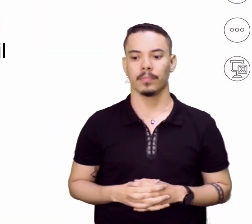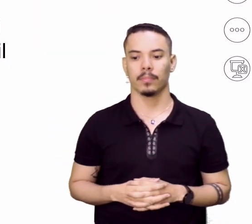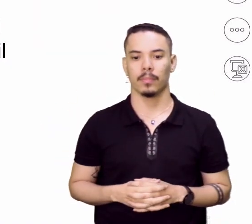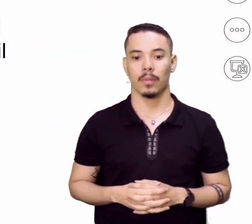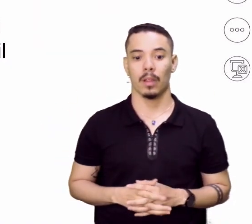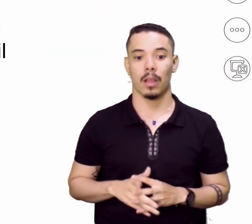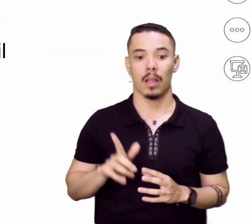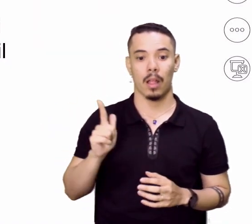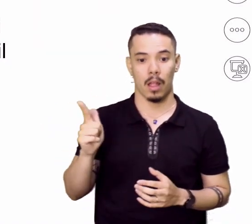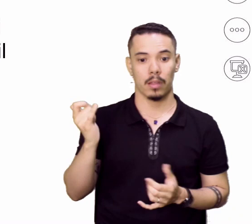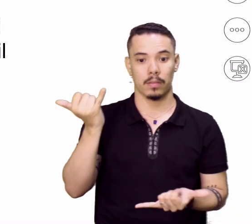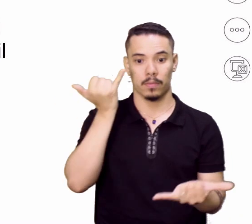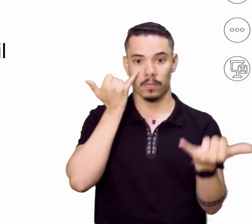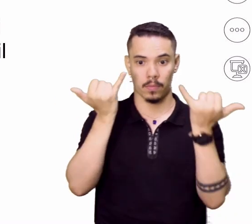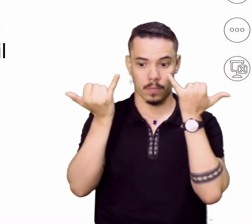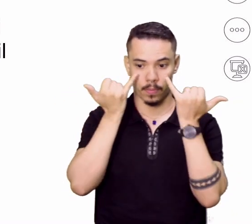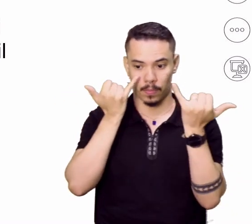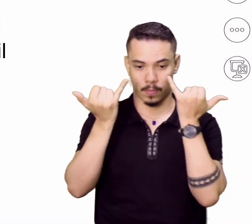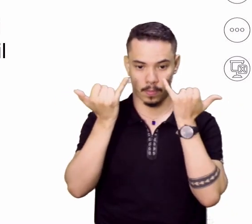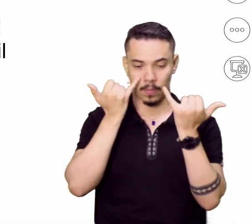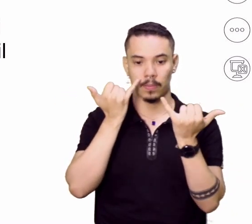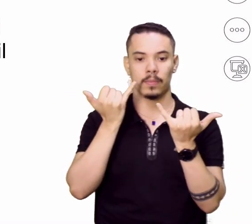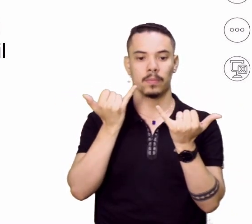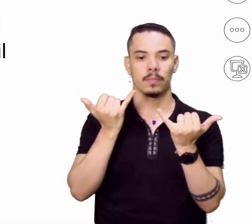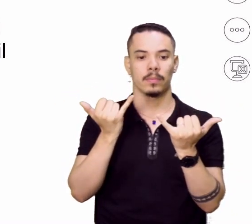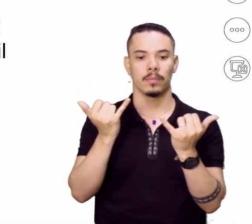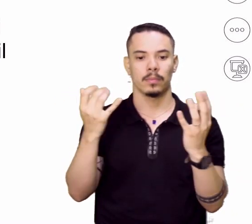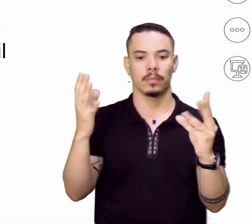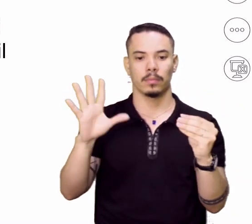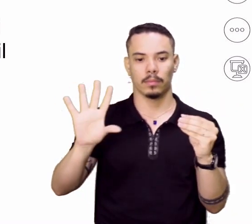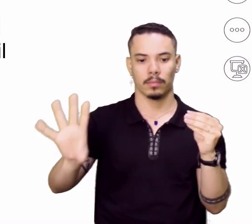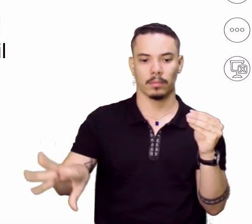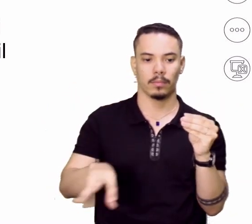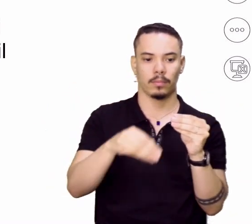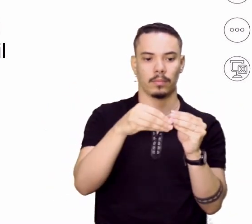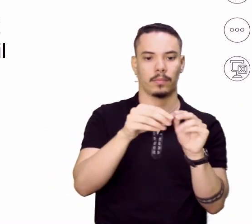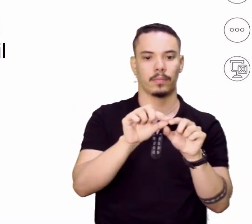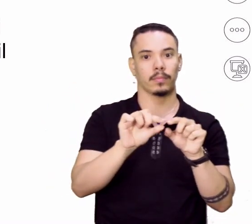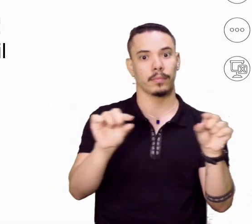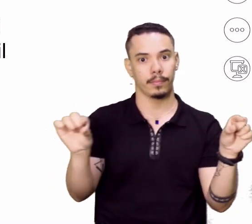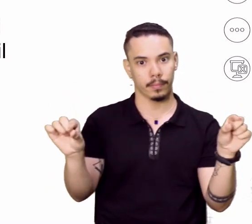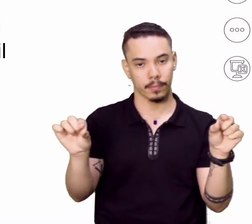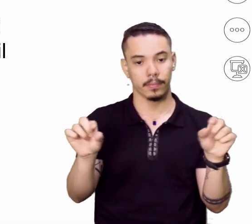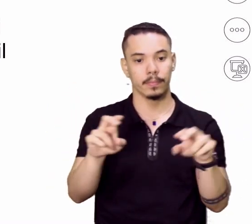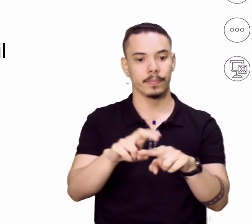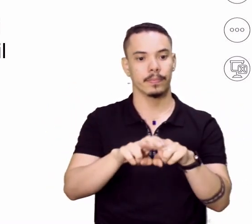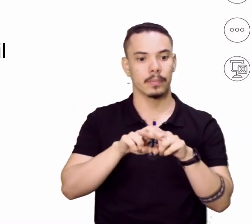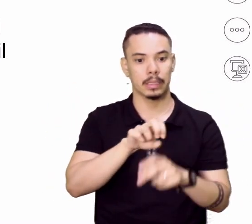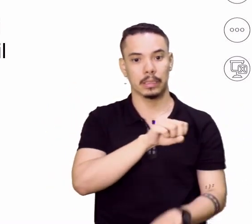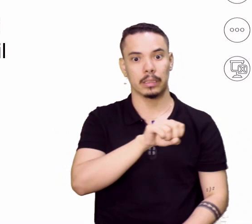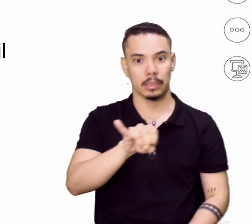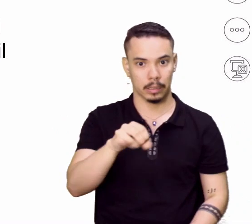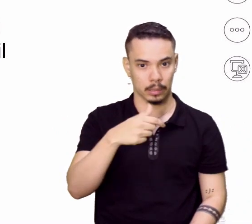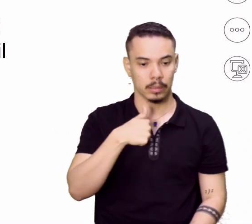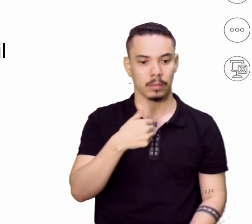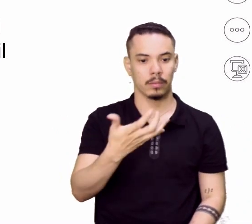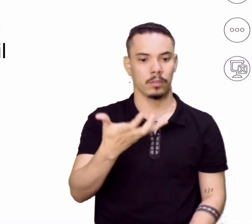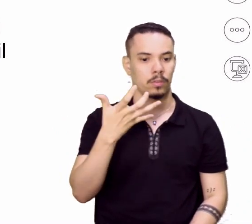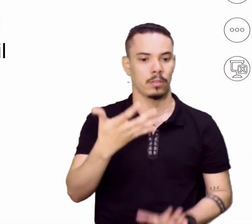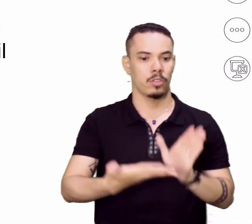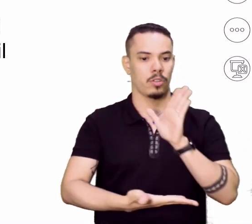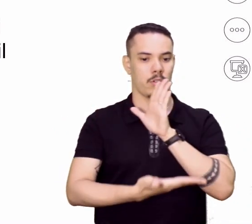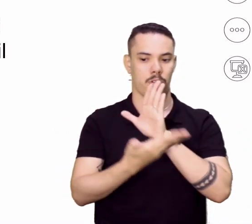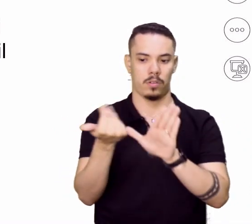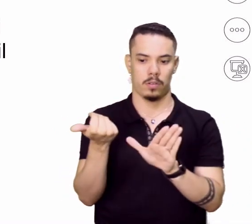essa informação aqui, ela foi adicionada à frase. Inclusive, se eu quiser tirar essa